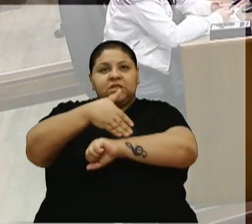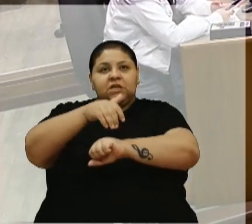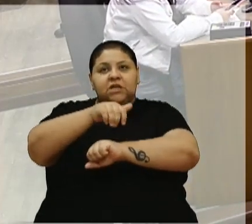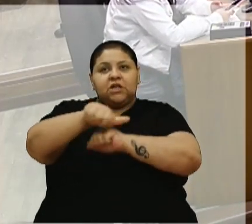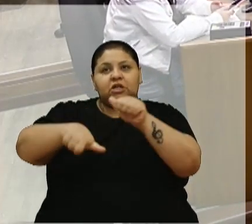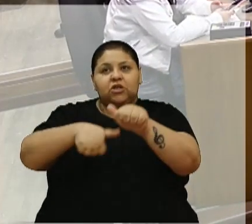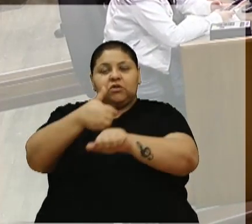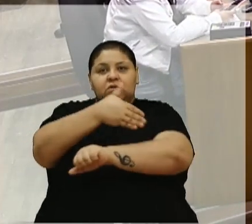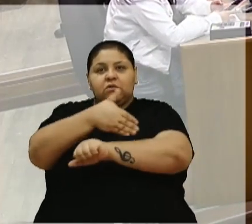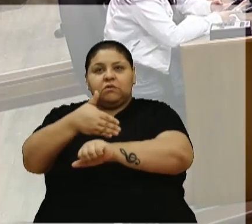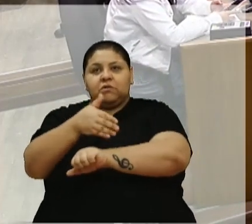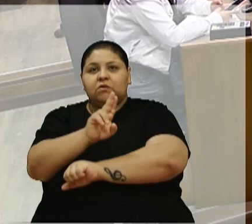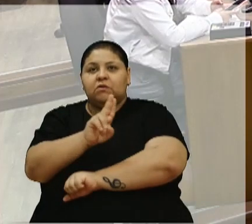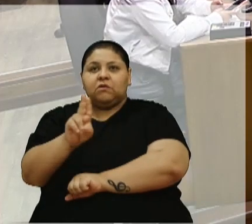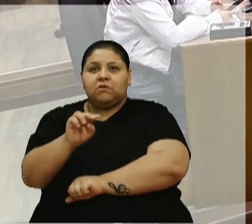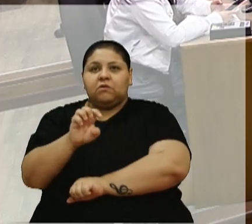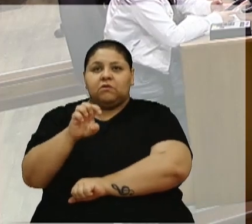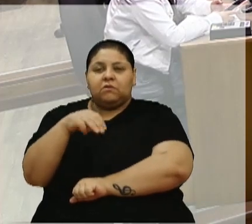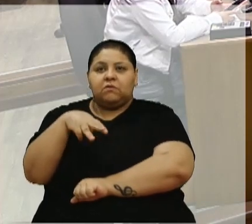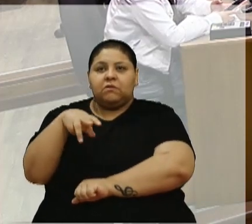Maria Cassini.